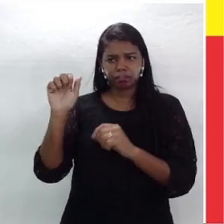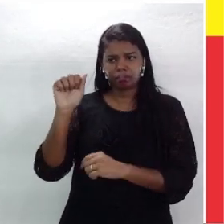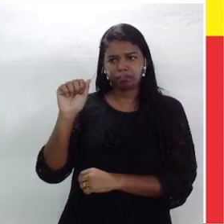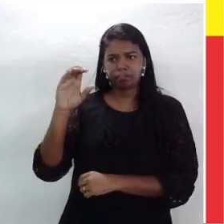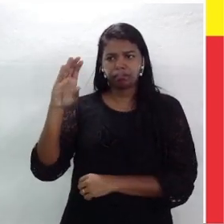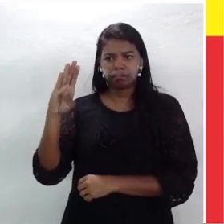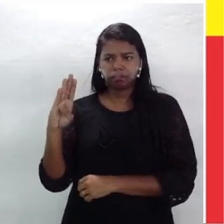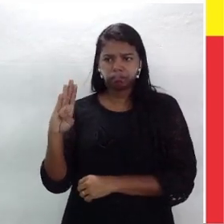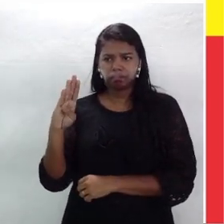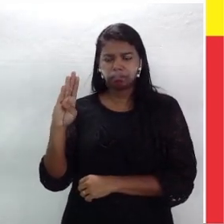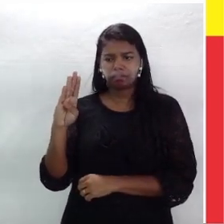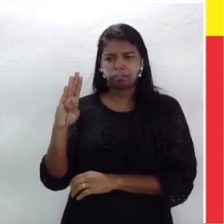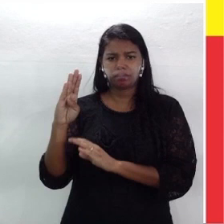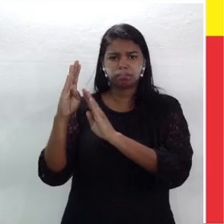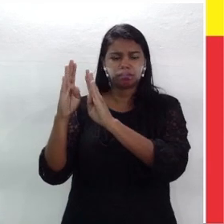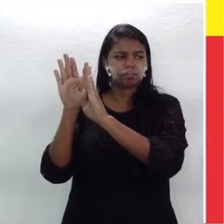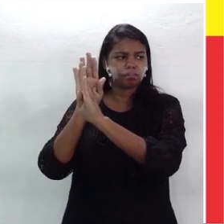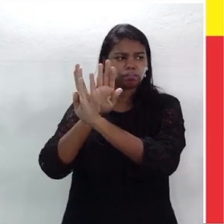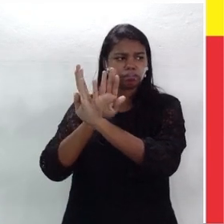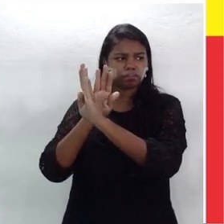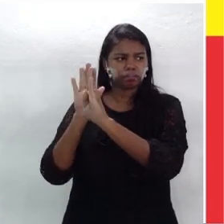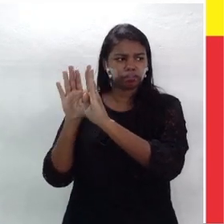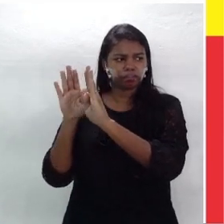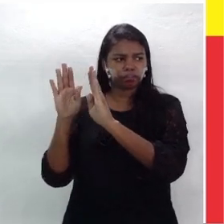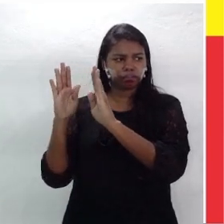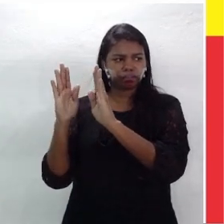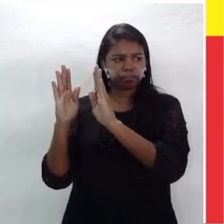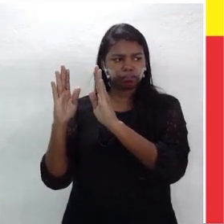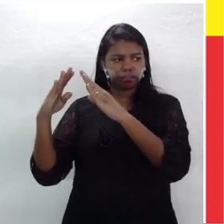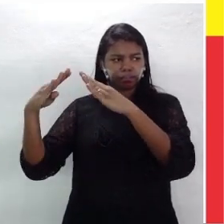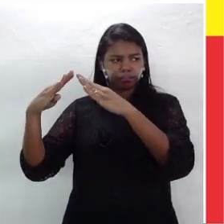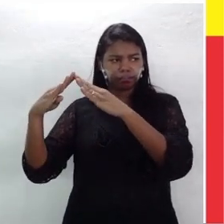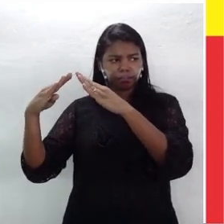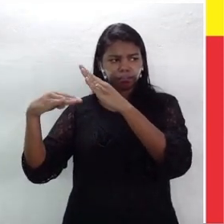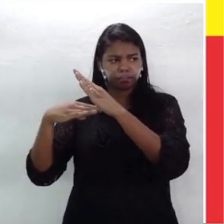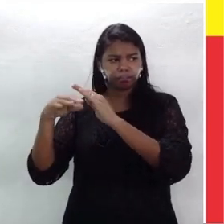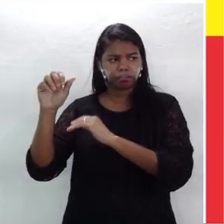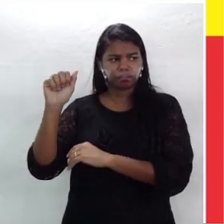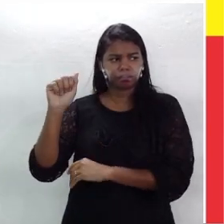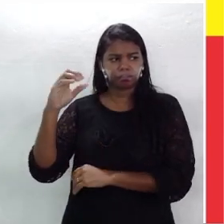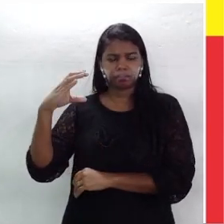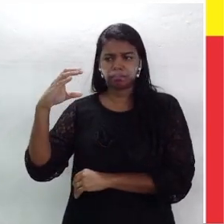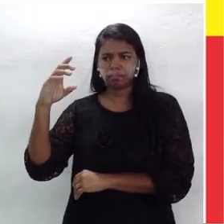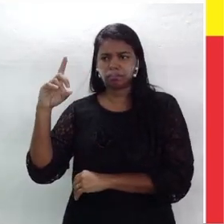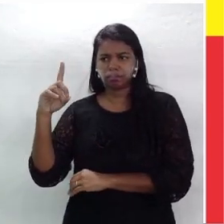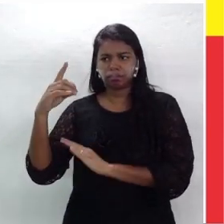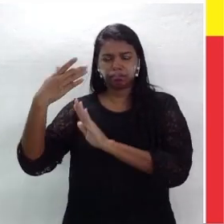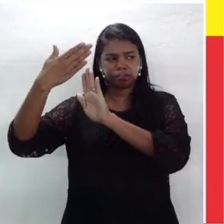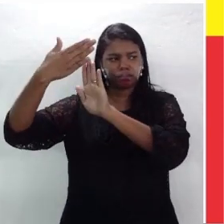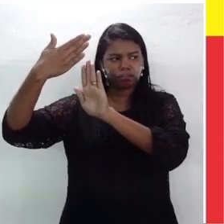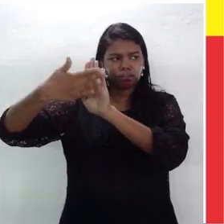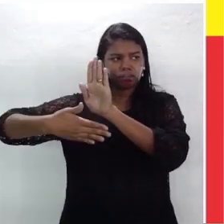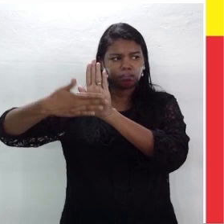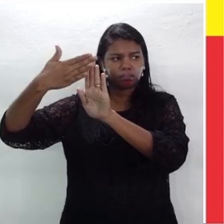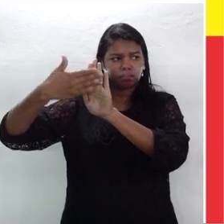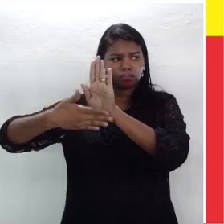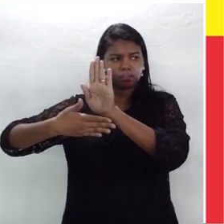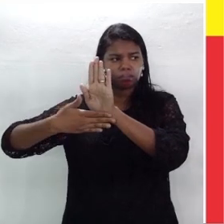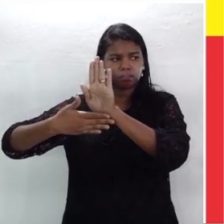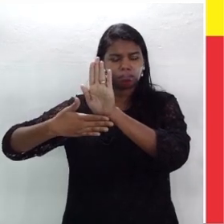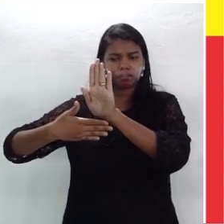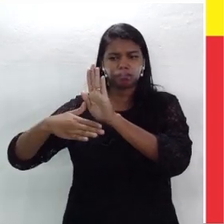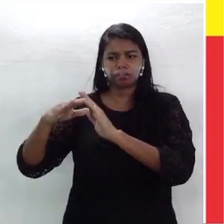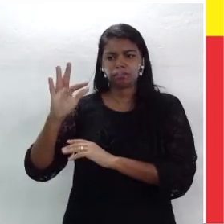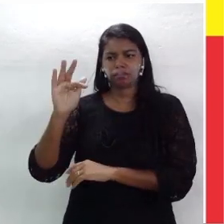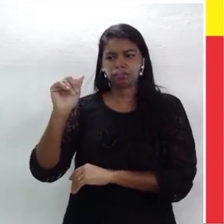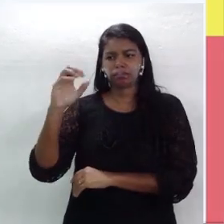das arestas e a região triangular ACD é uma das faces. Então aqui a gente